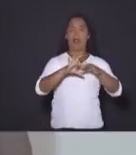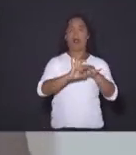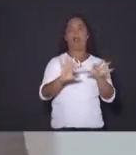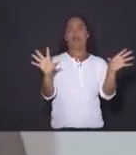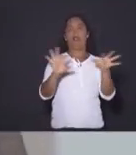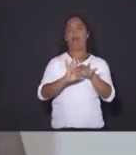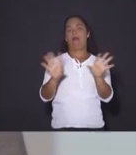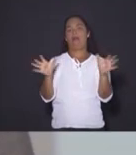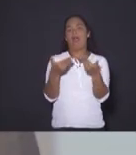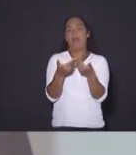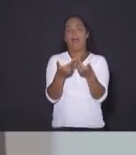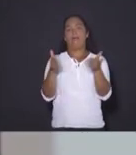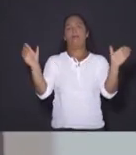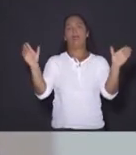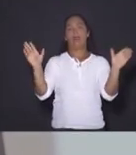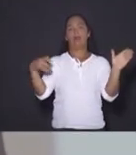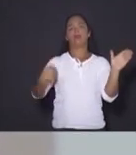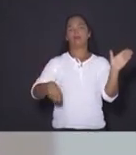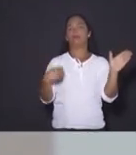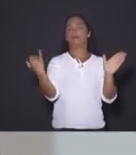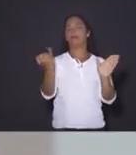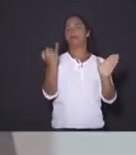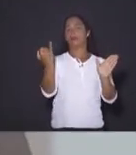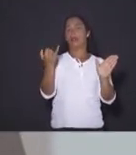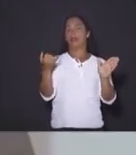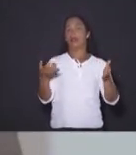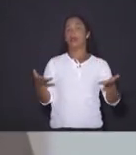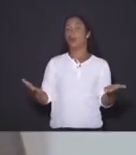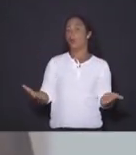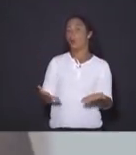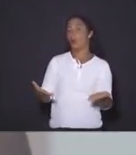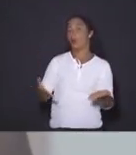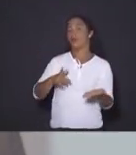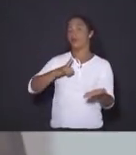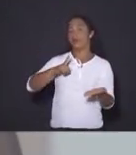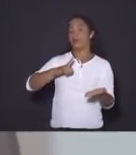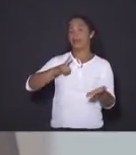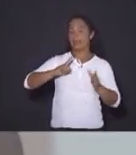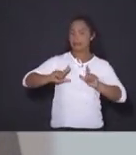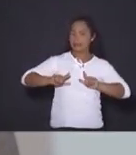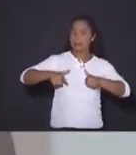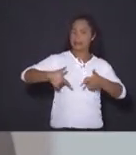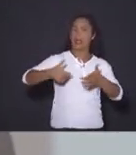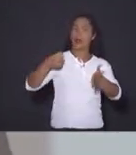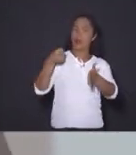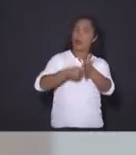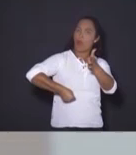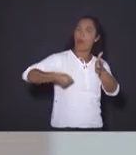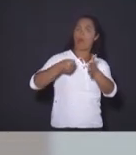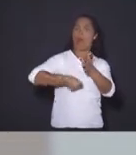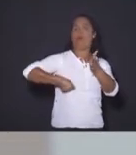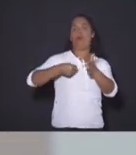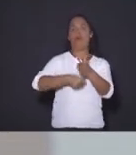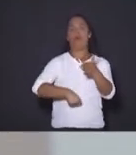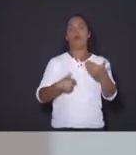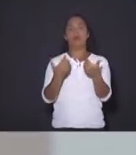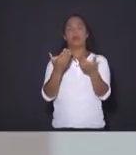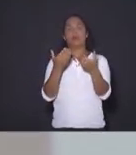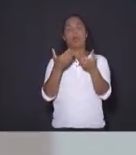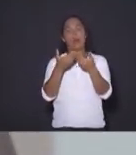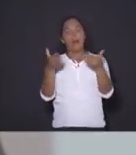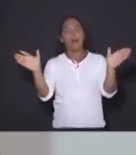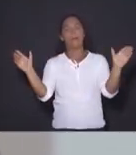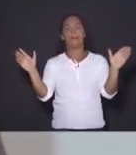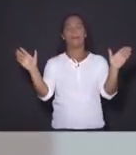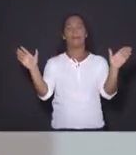abertos é fundamental hoje nós temos é luta importante nessa dimensão do aberto que tem a ver